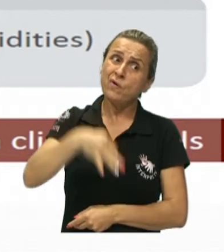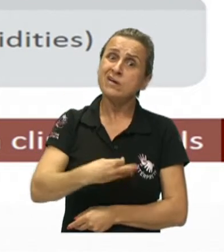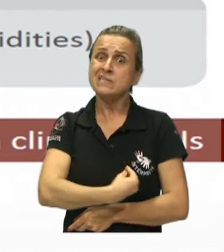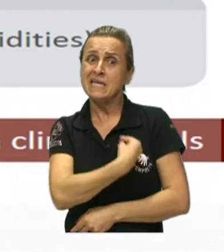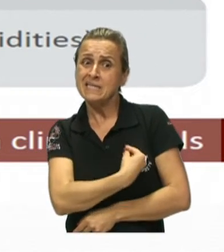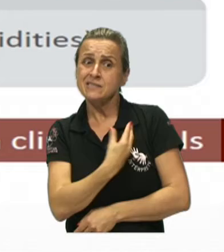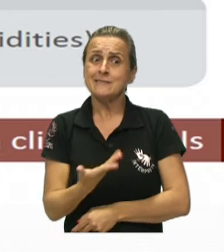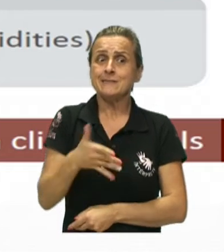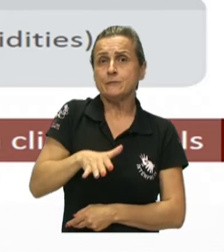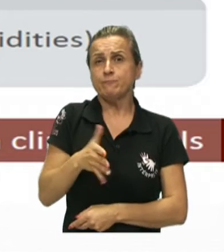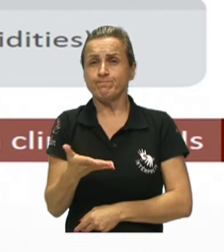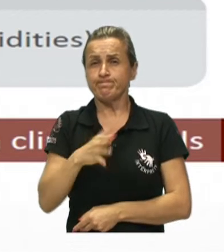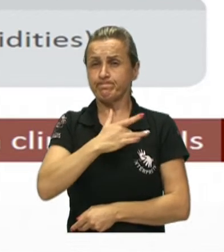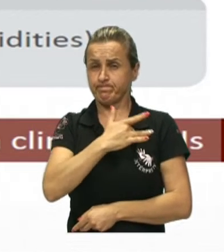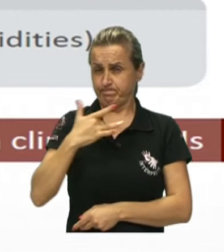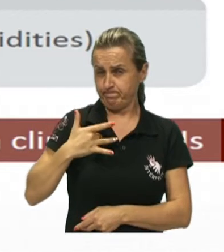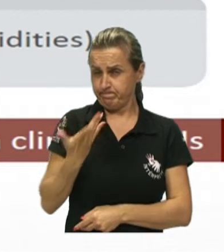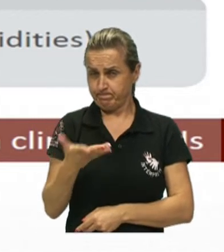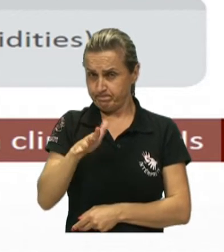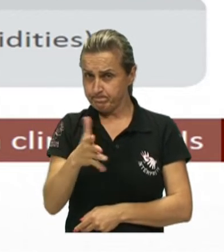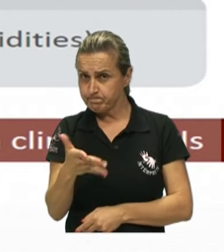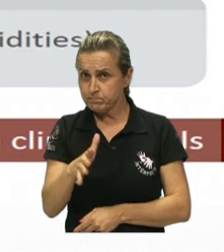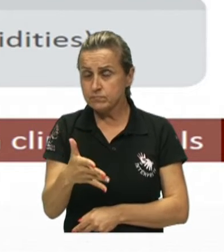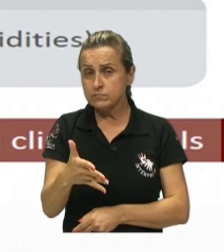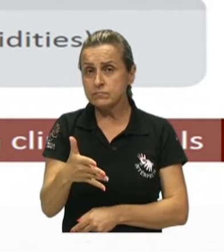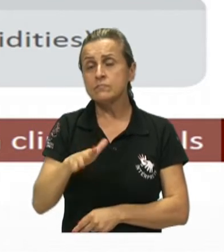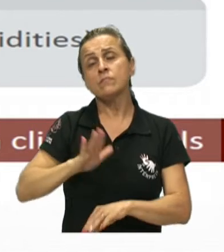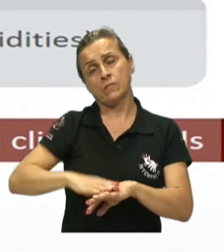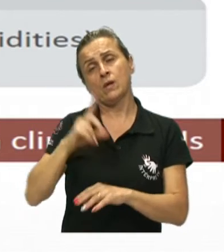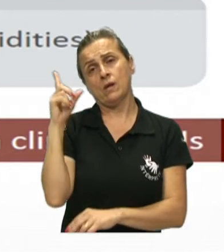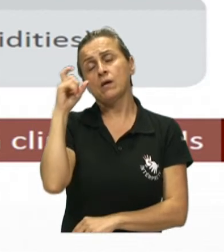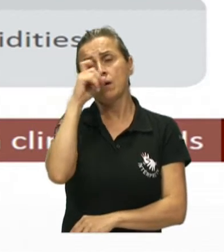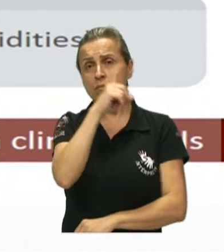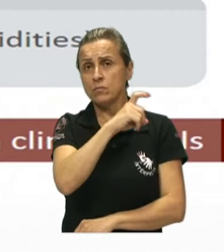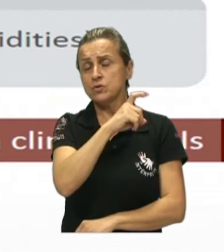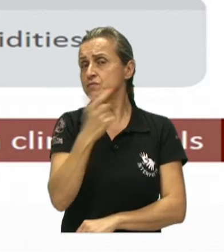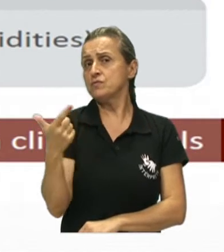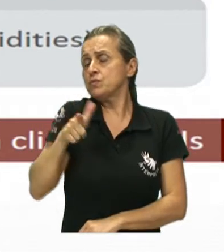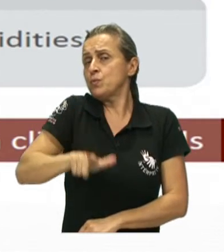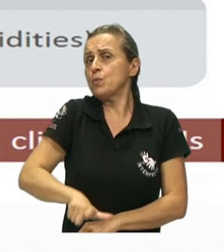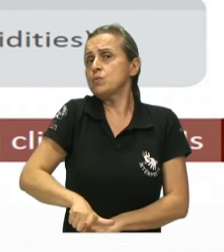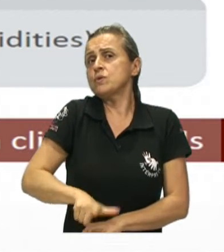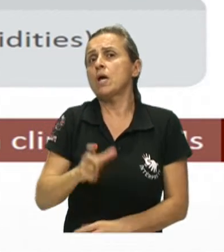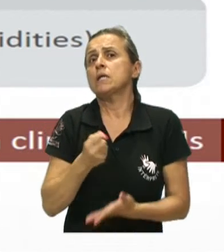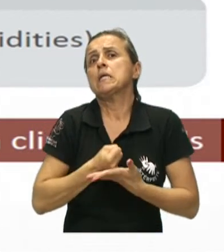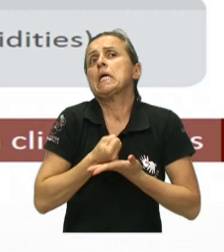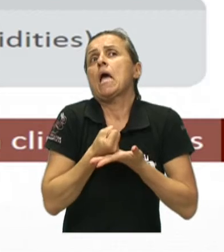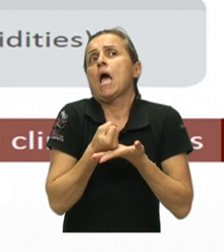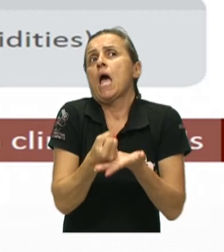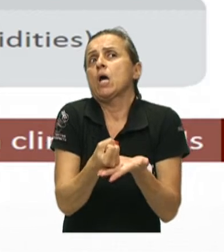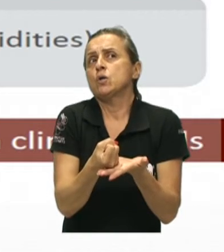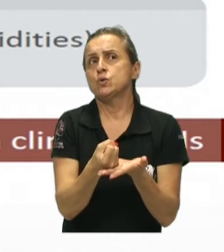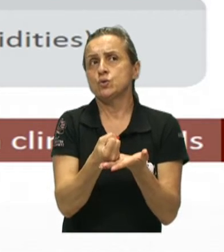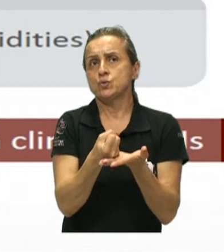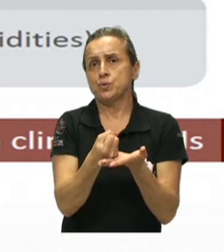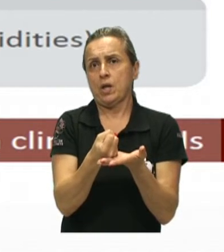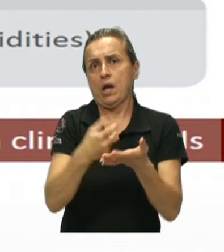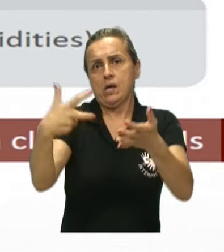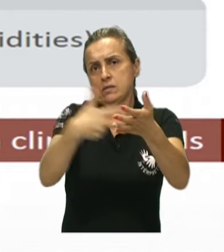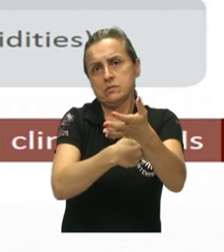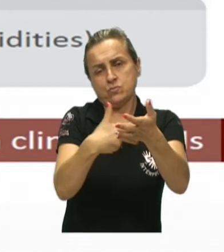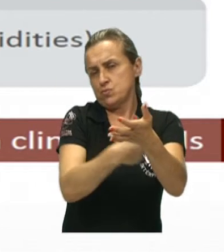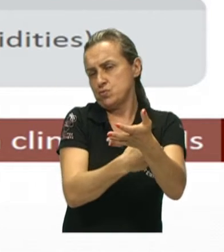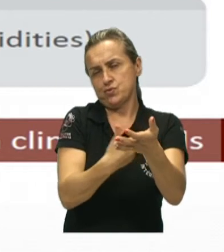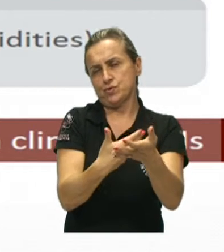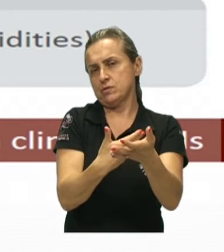de saúde deteriorada, e ele não se beneficiaria muito assim em cirurgia, até seria